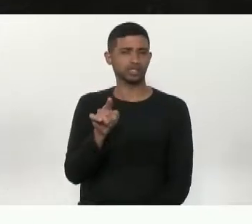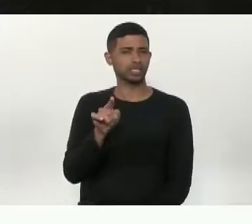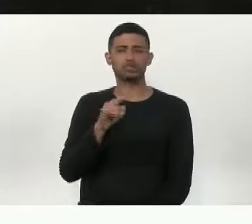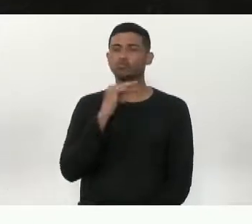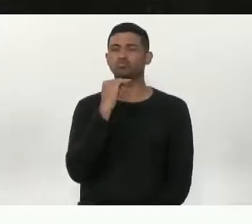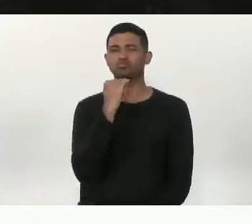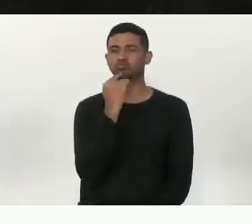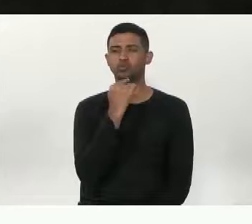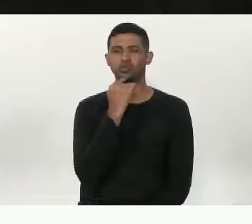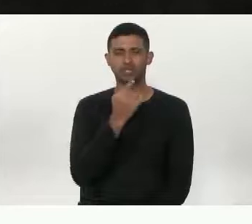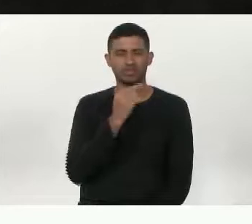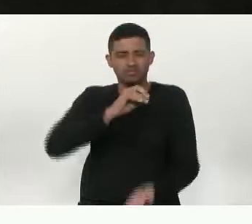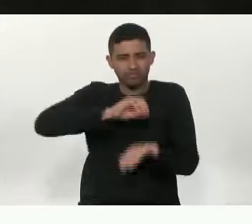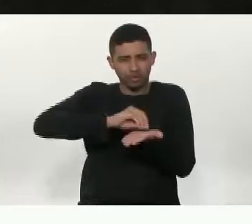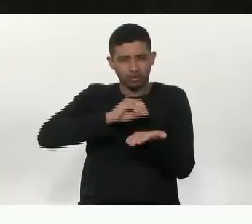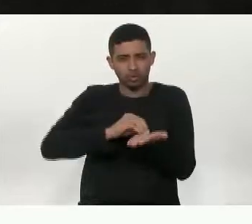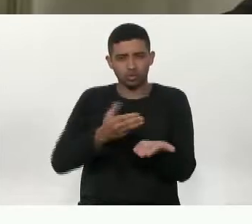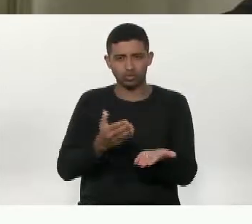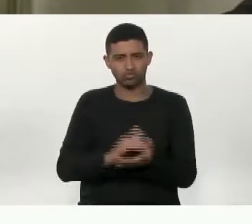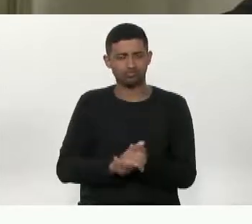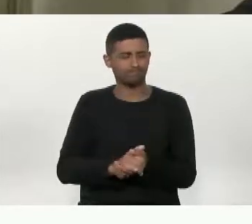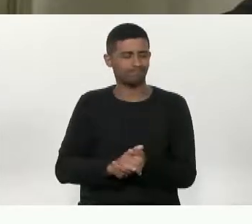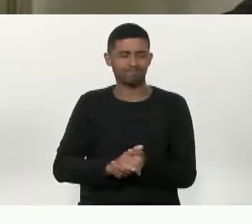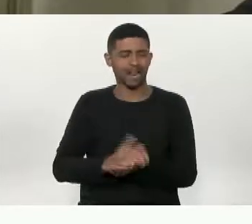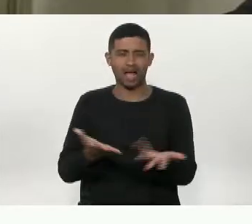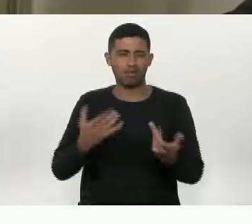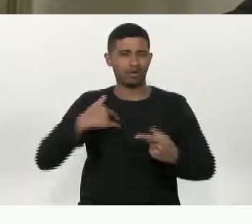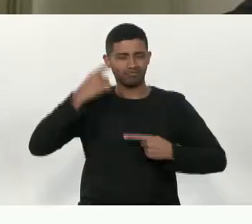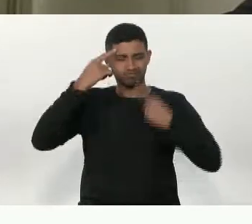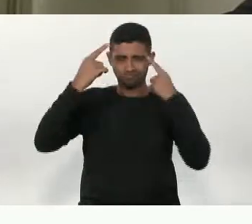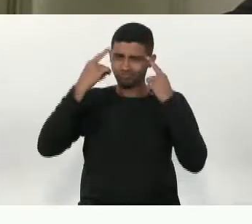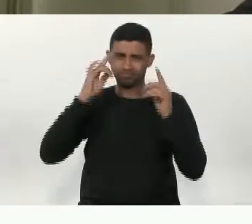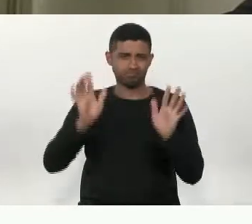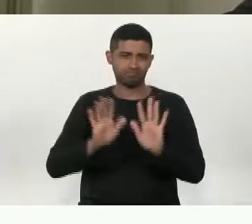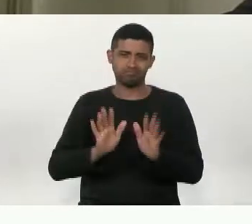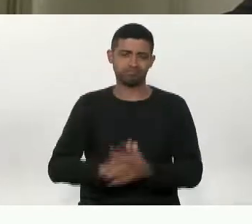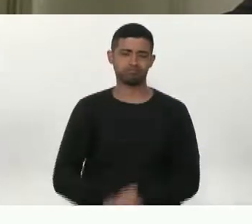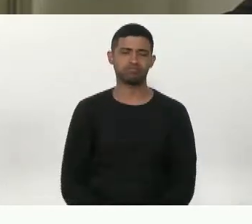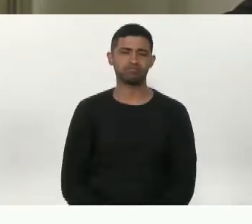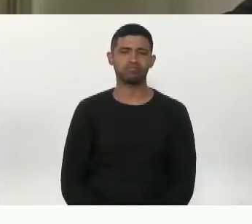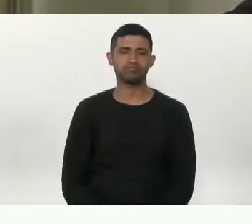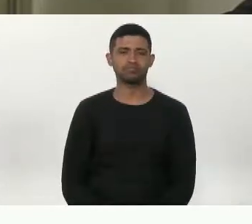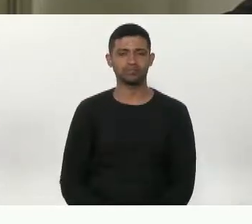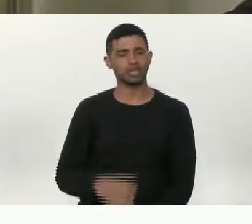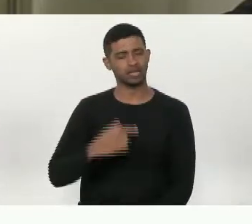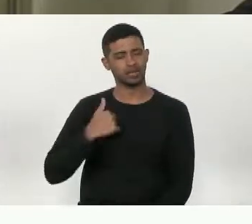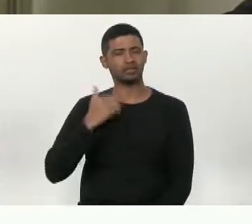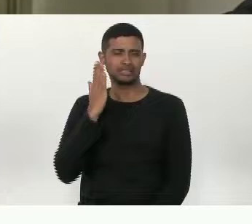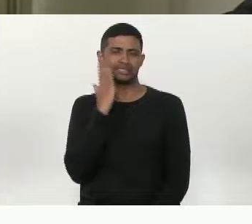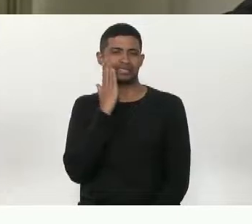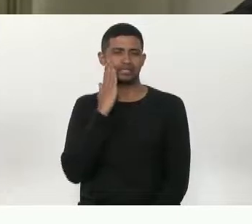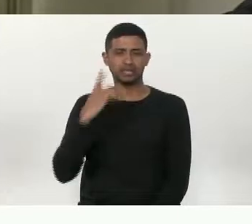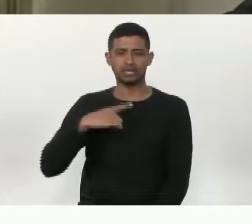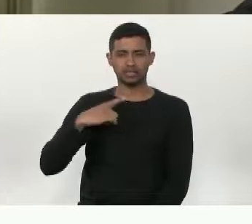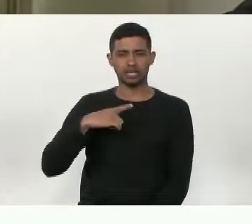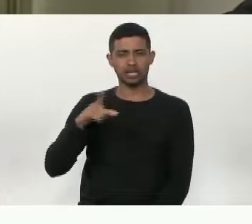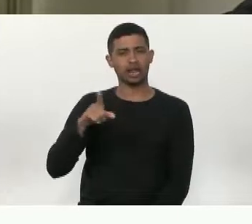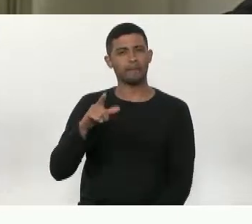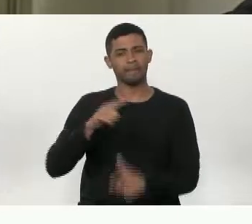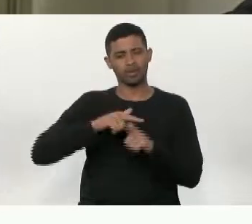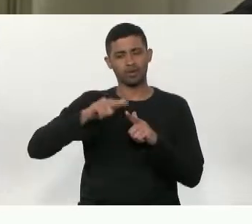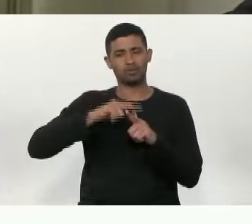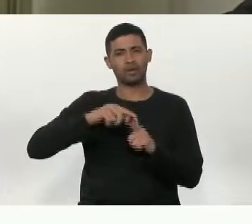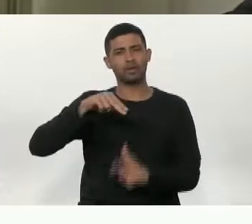não cumpriu durante a sua gestão? Não me recordo claramente de todas. Eu soube que teve problema com a